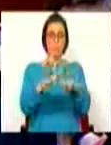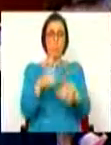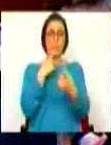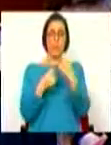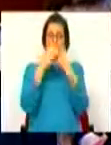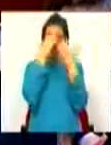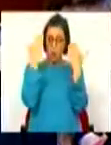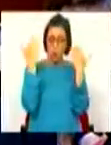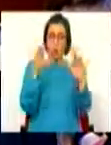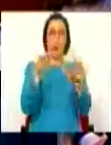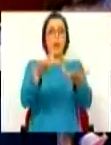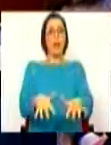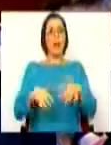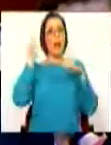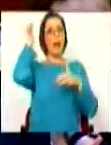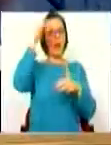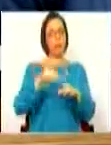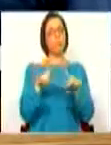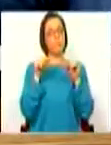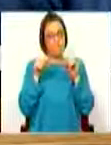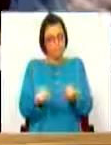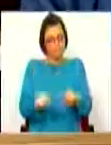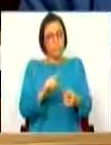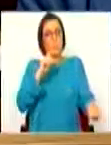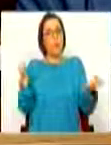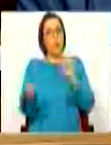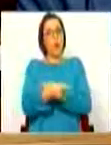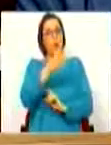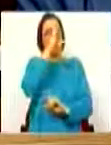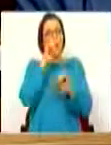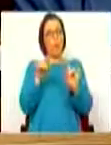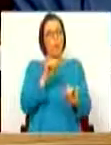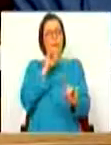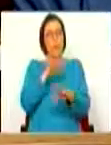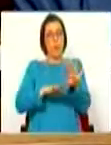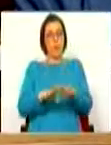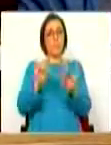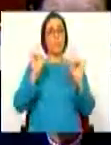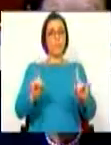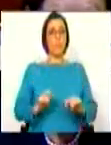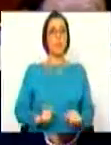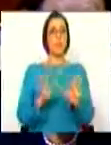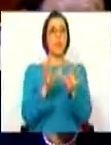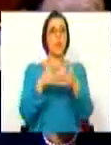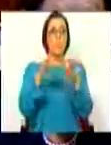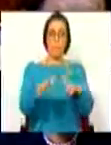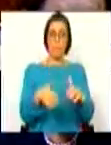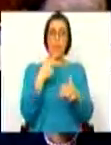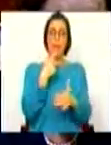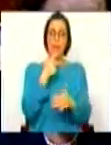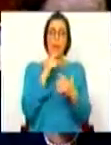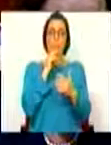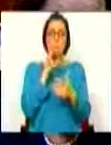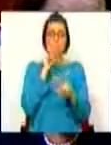de inquérito, porque a Assembleia da República, sim, ao contrário do Governo, pode o fazer, essa comissão parlamentar de inquérito,